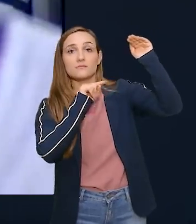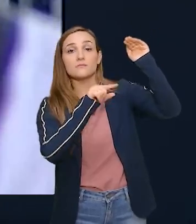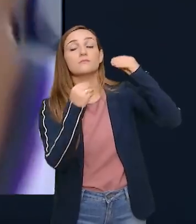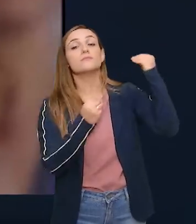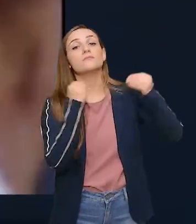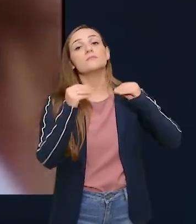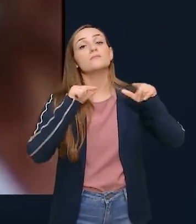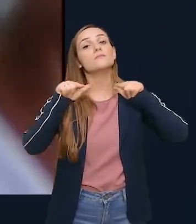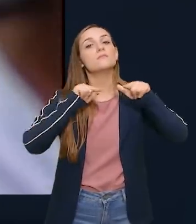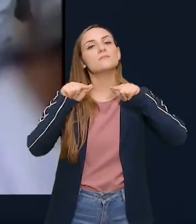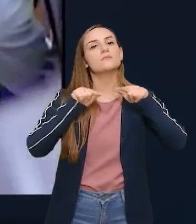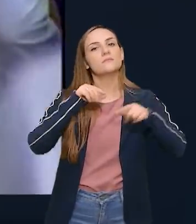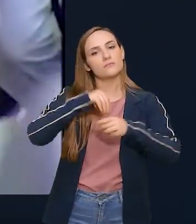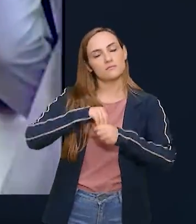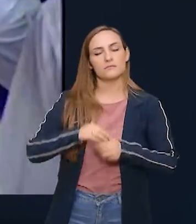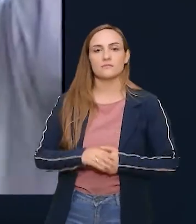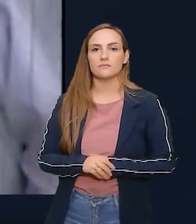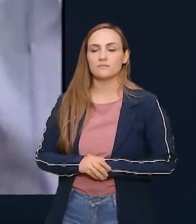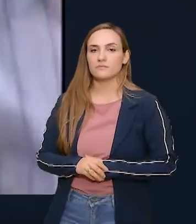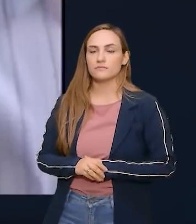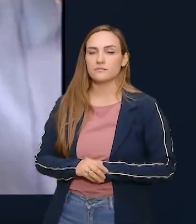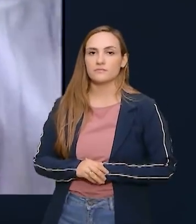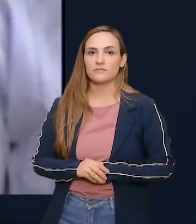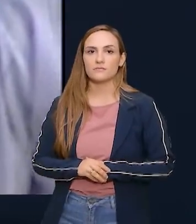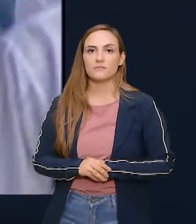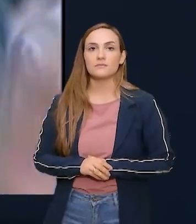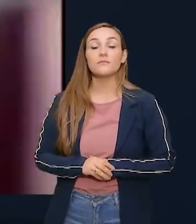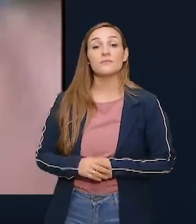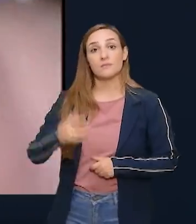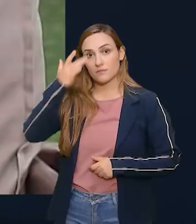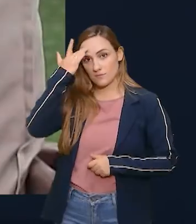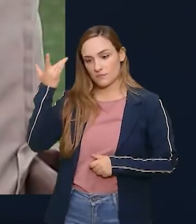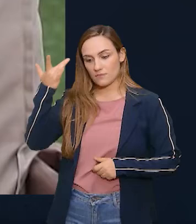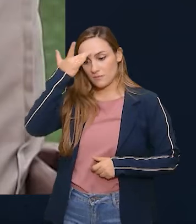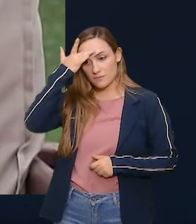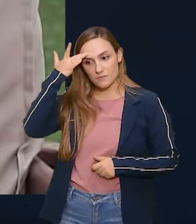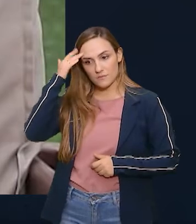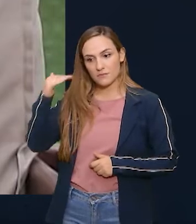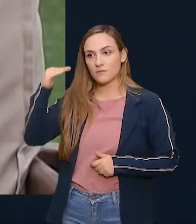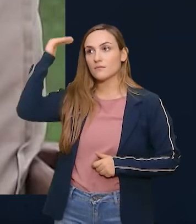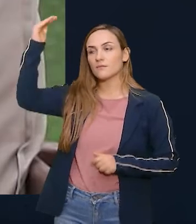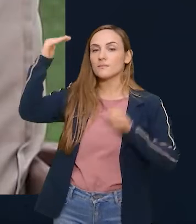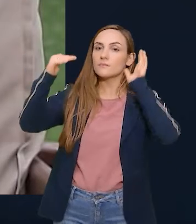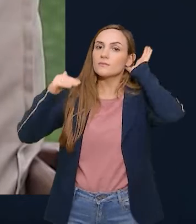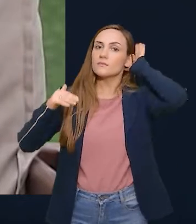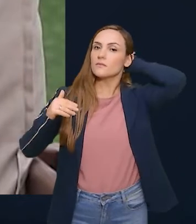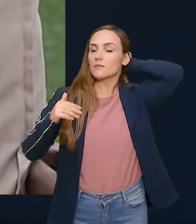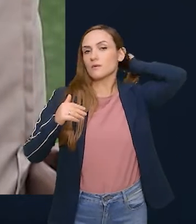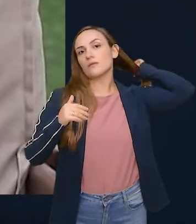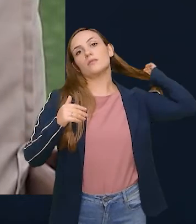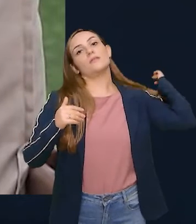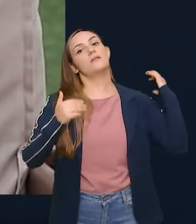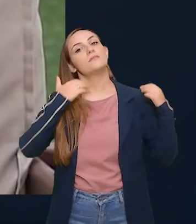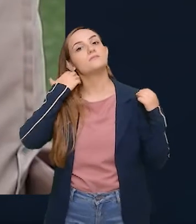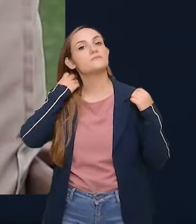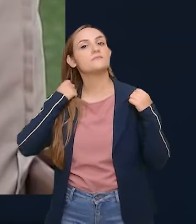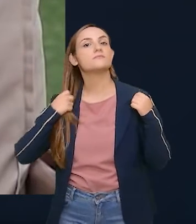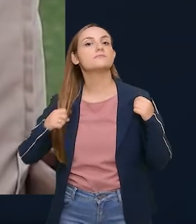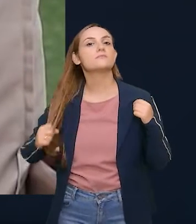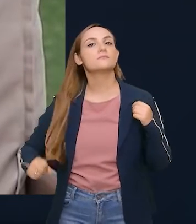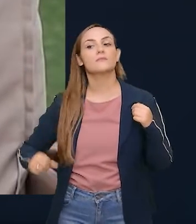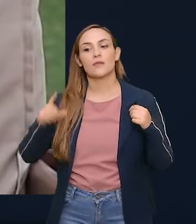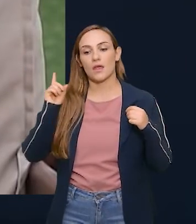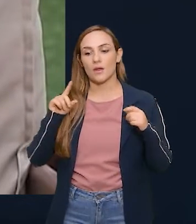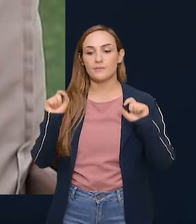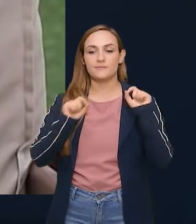caso dos adultos, o foco está na atuação no mercado de trabalho. O adulto, nós já vamos ter uma